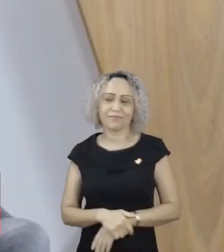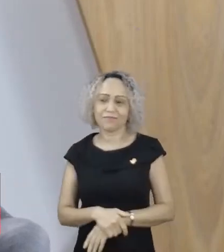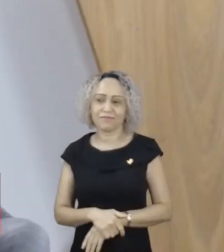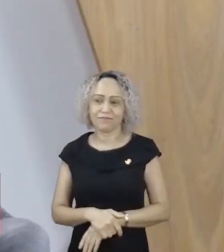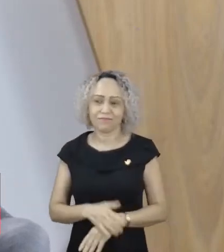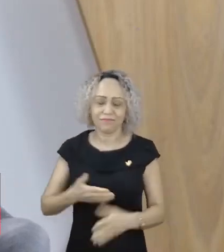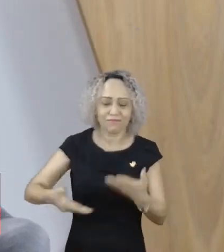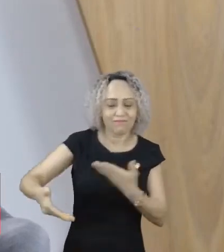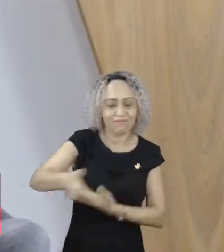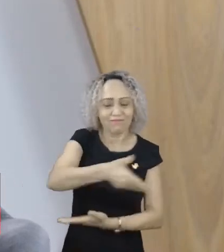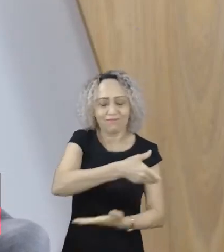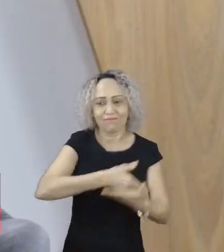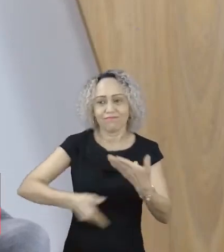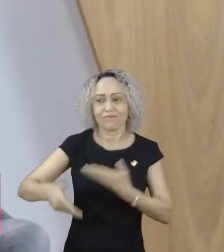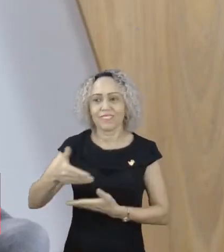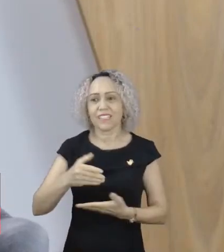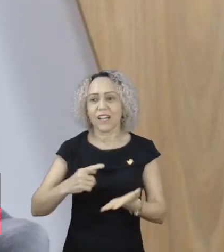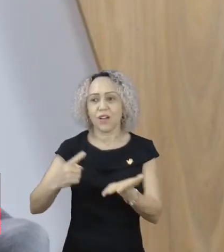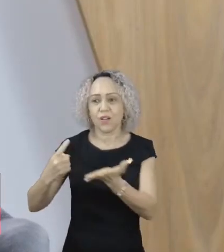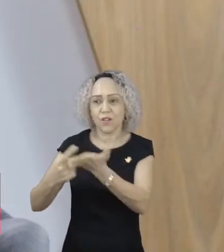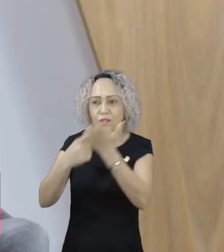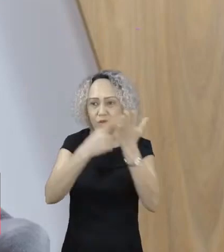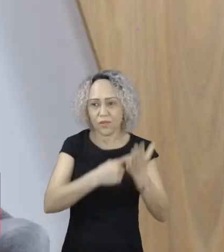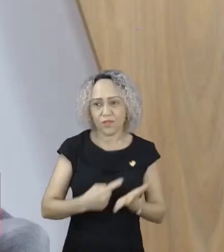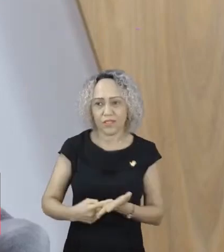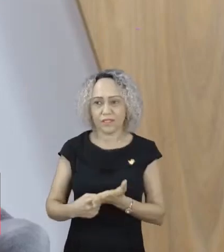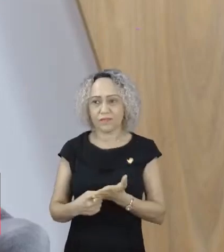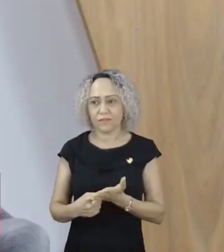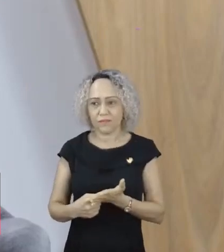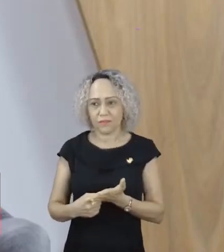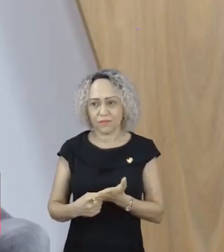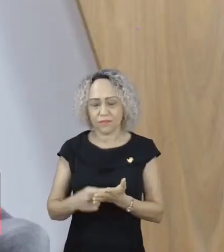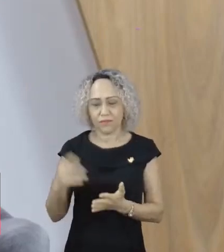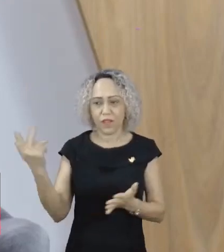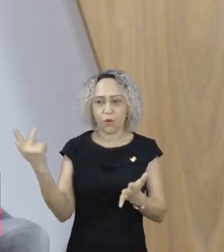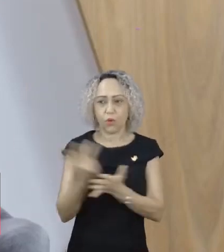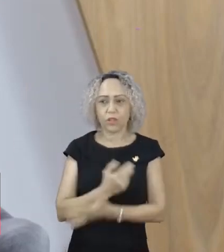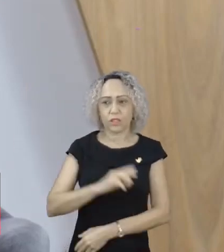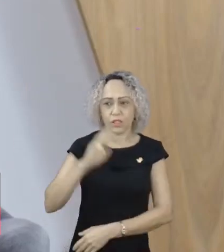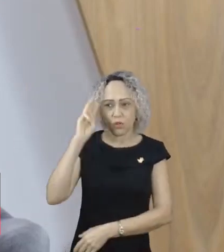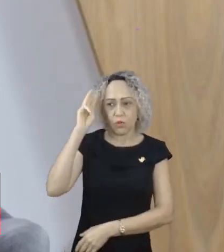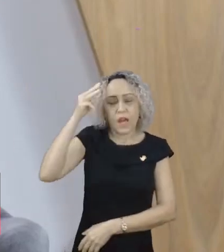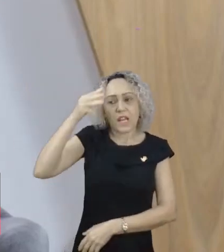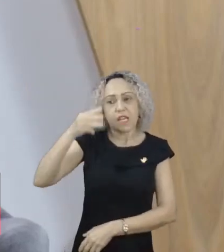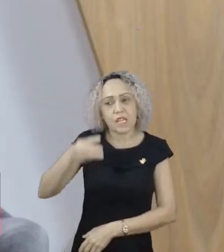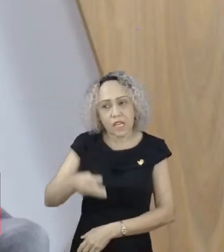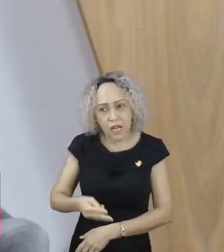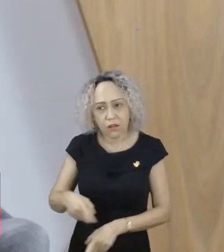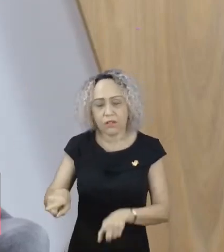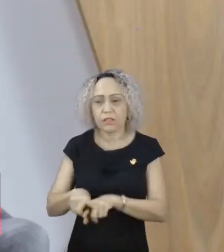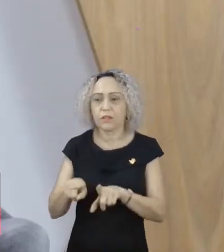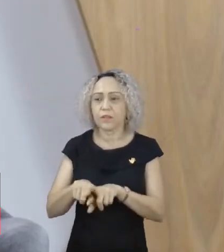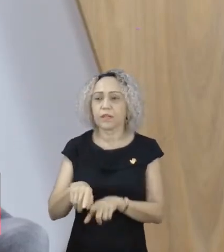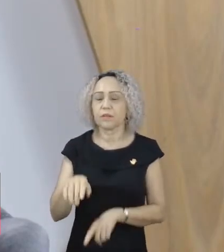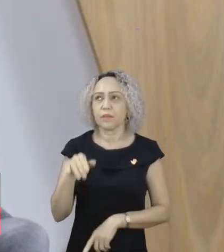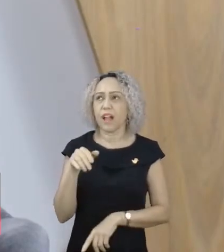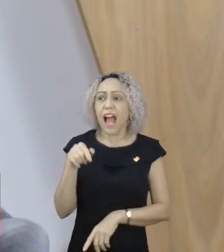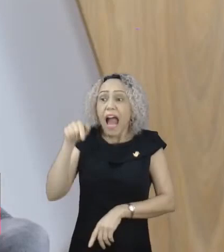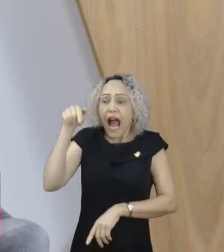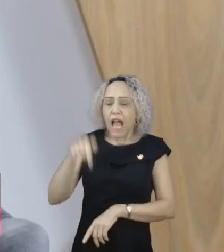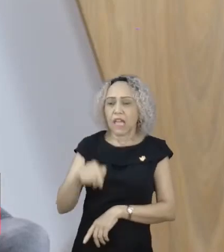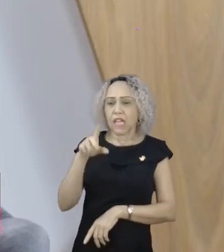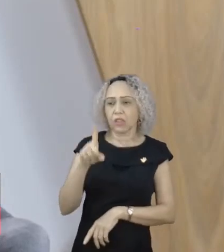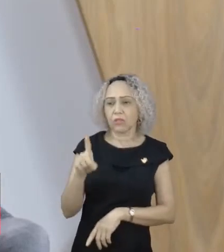acaba tornar nos contratos dele essa exigência também. Aconteceu isso no Maranhão, aconteceu isso no Rio Grande do Norte e no Distrito Federal já até existia. Então